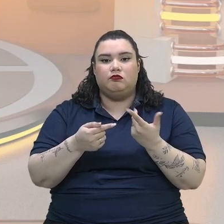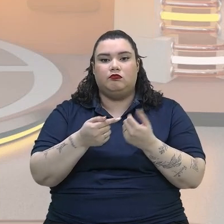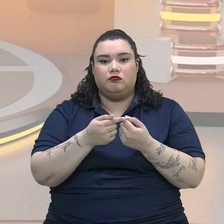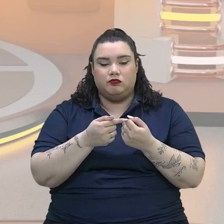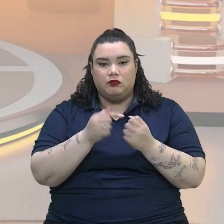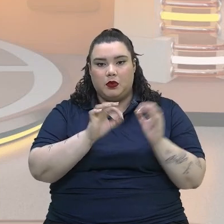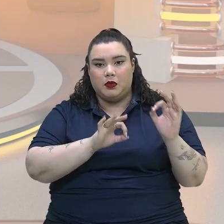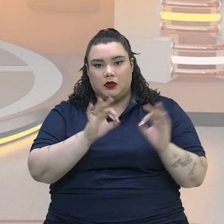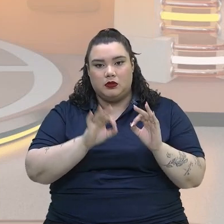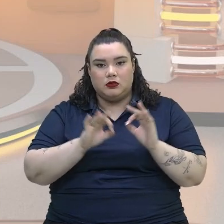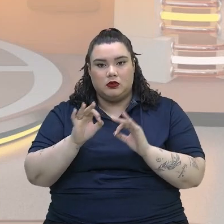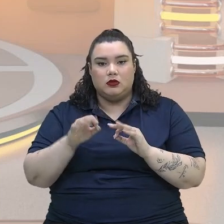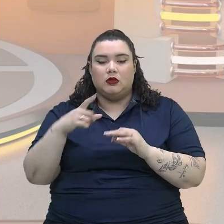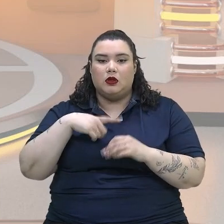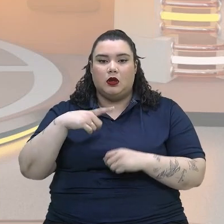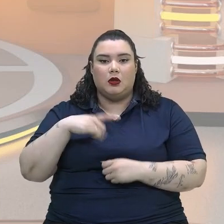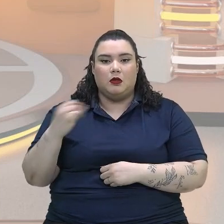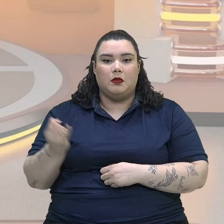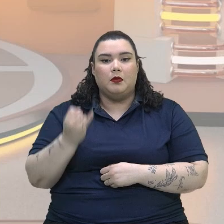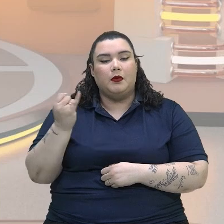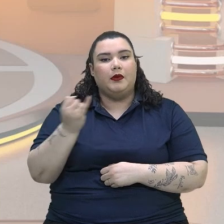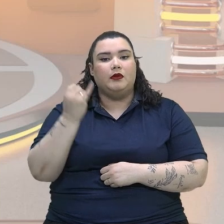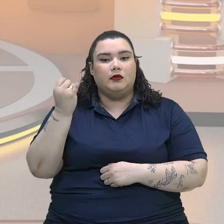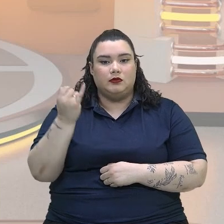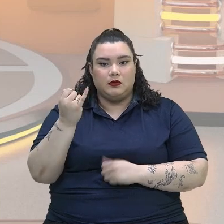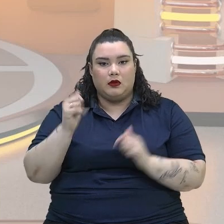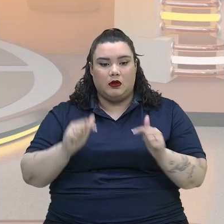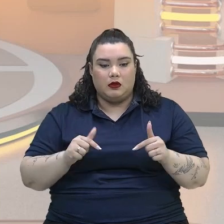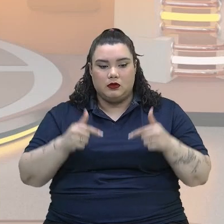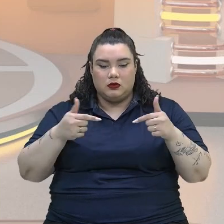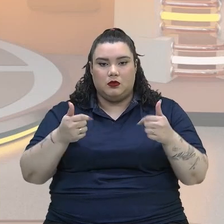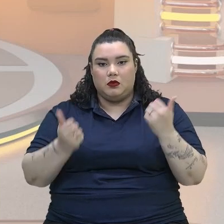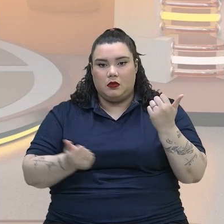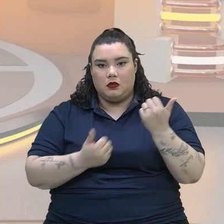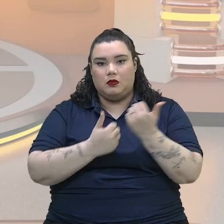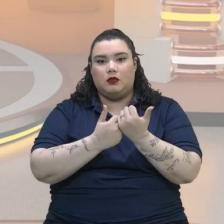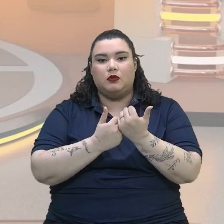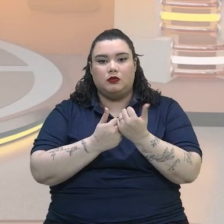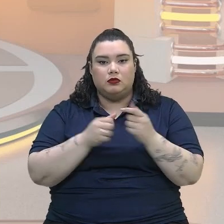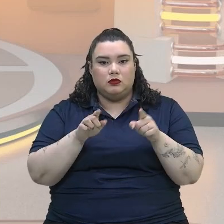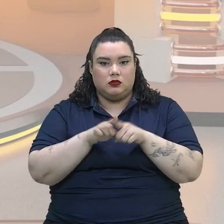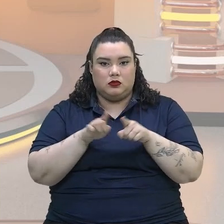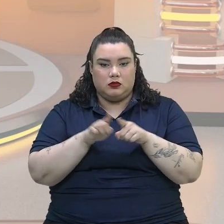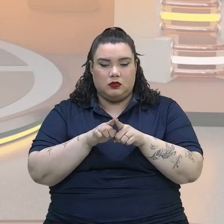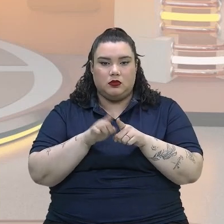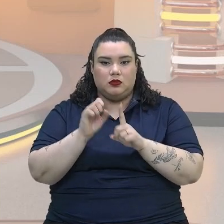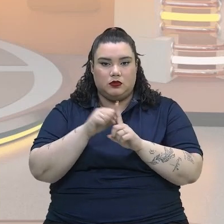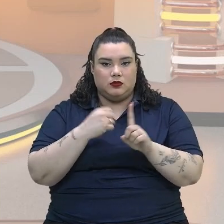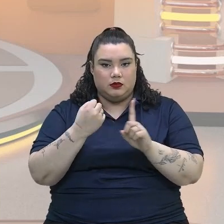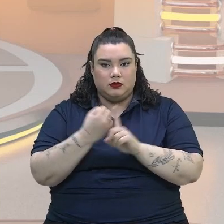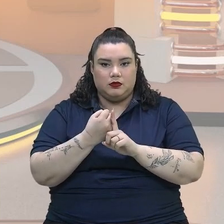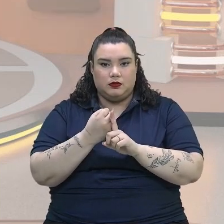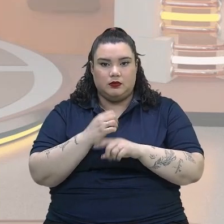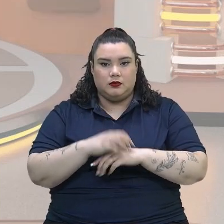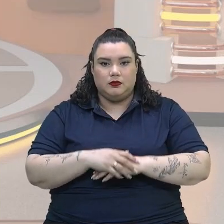essas organizações elas são fundamentais na atuação e no apoio, né, na sociedade.